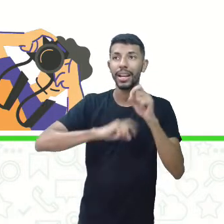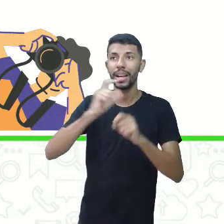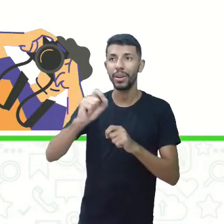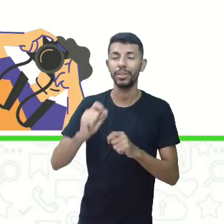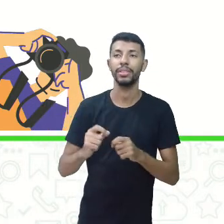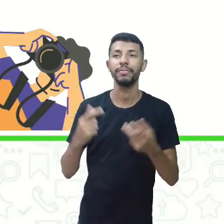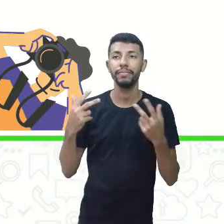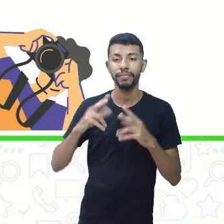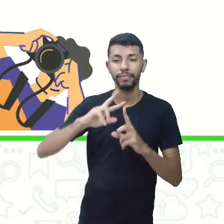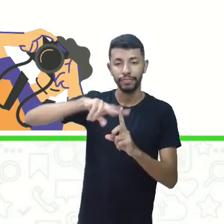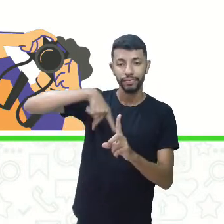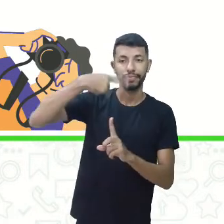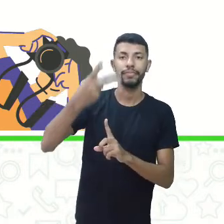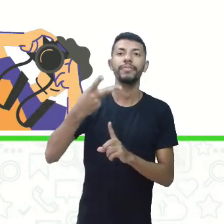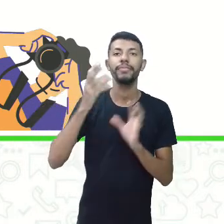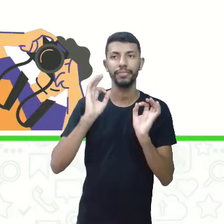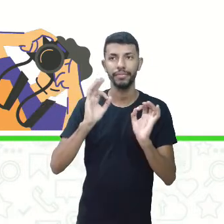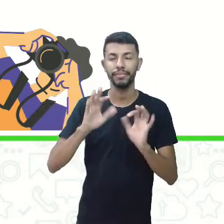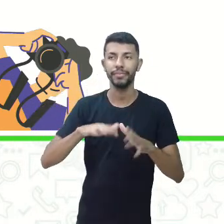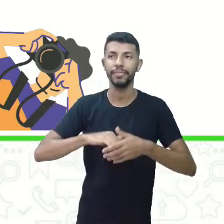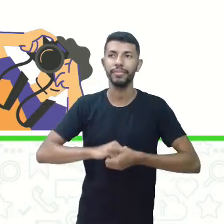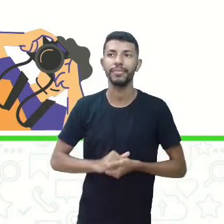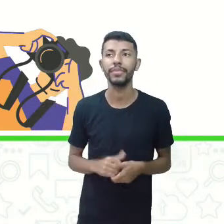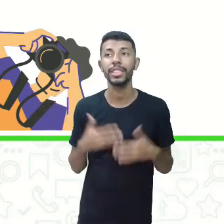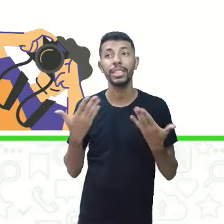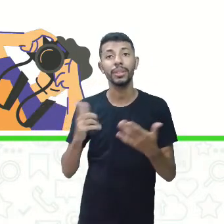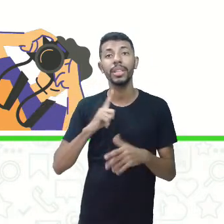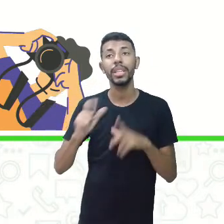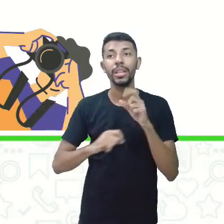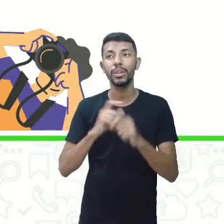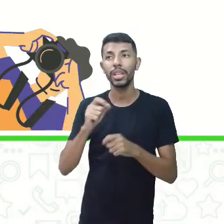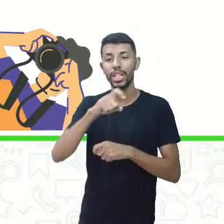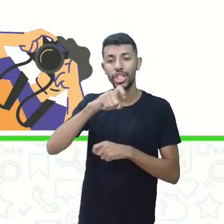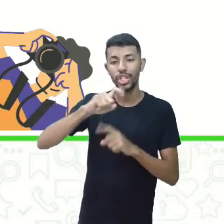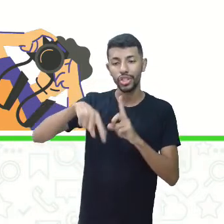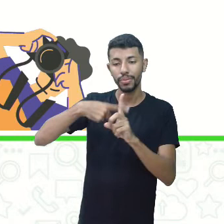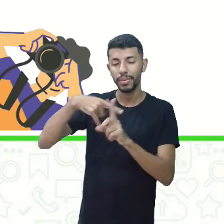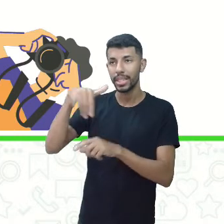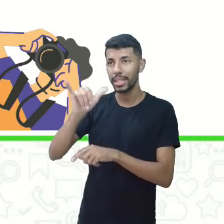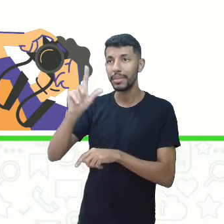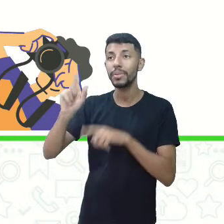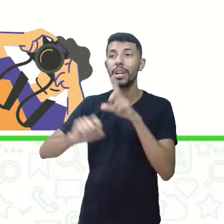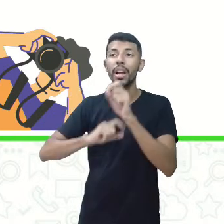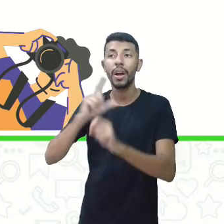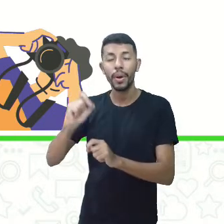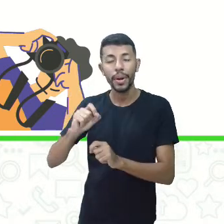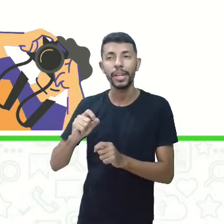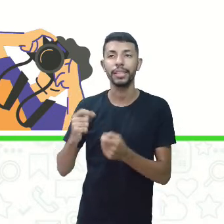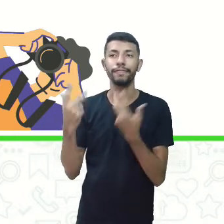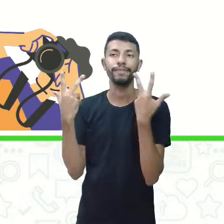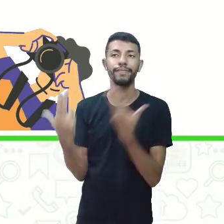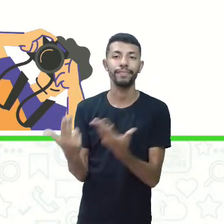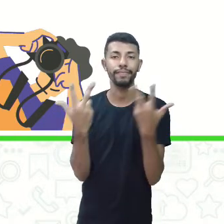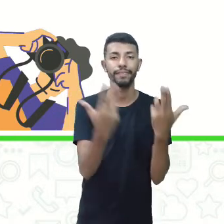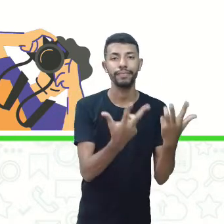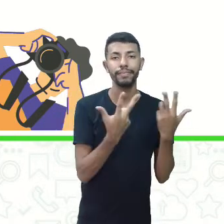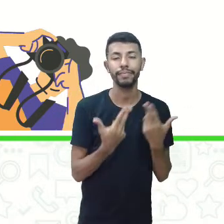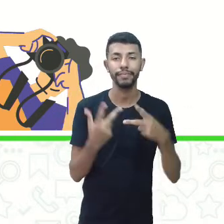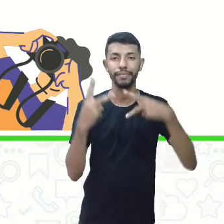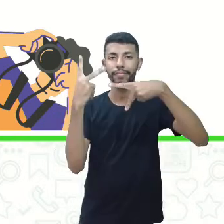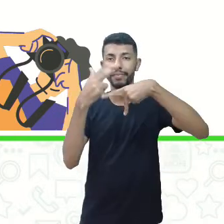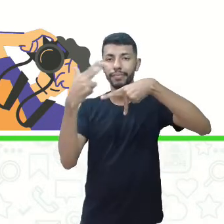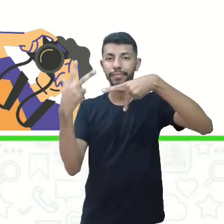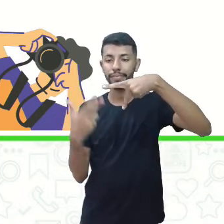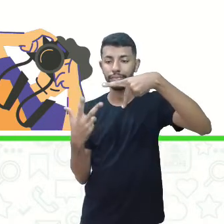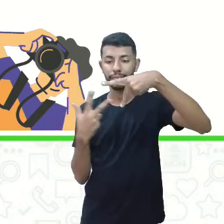seja, 2 vezes a mesma medida, logo eu tenho x mais y, que é um dos lados, que é a mesma coisa dos outros lados, elevado